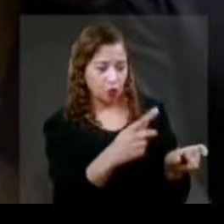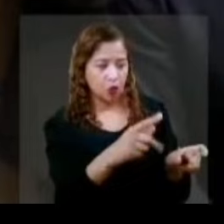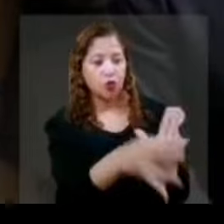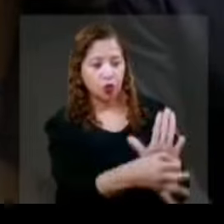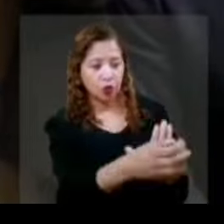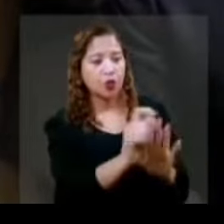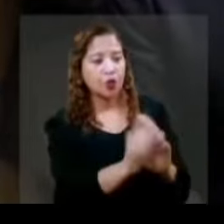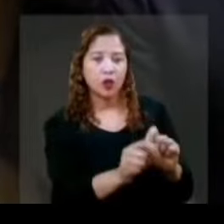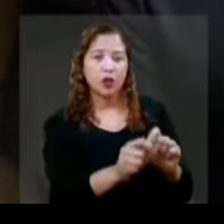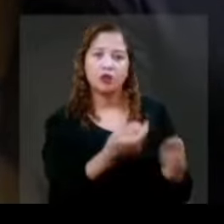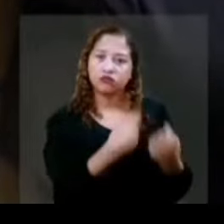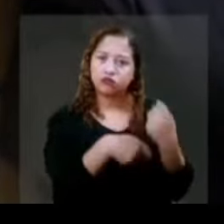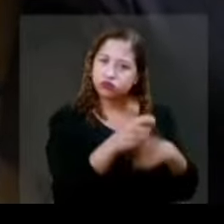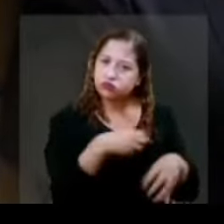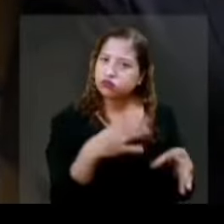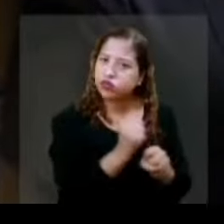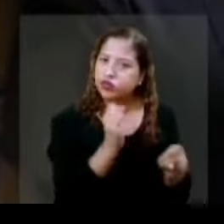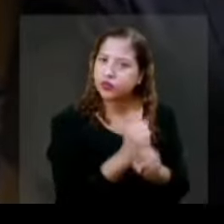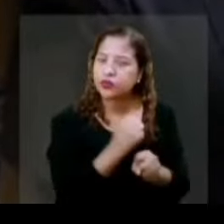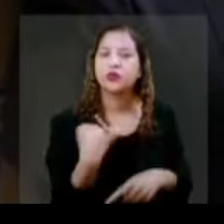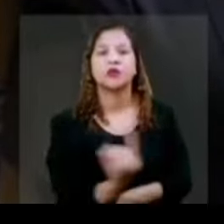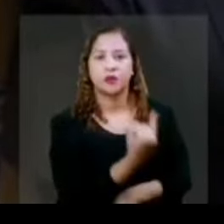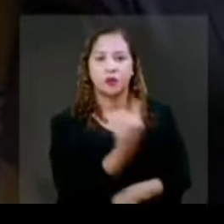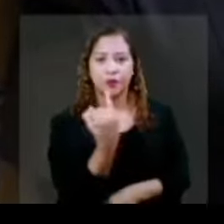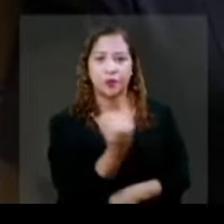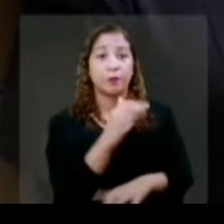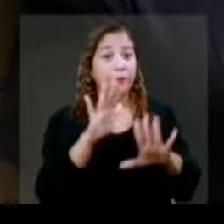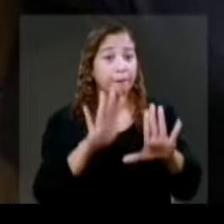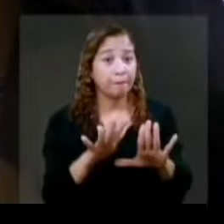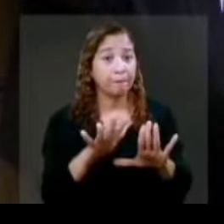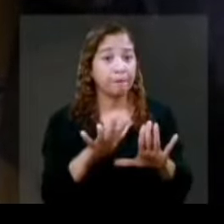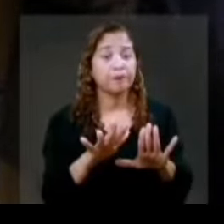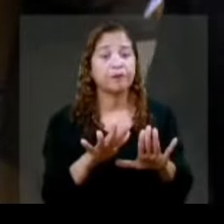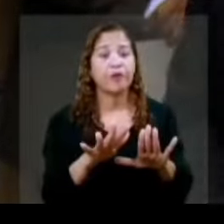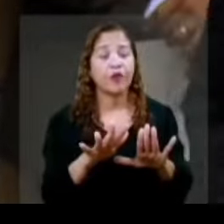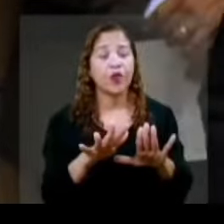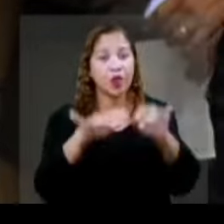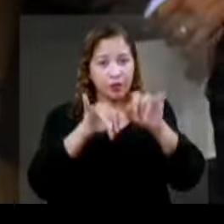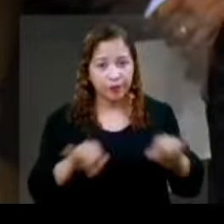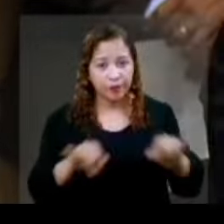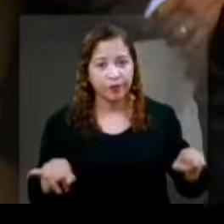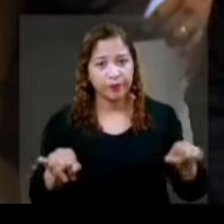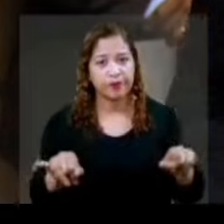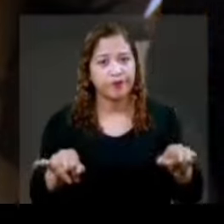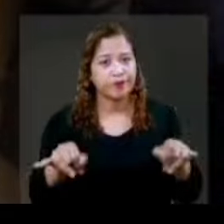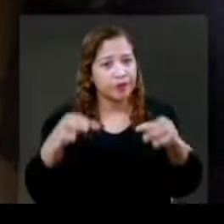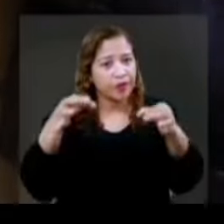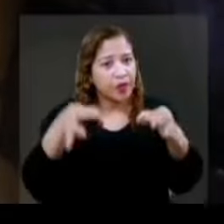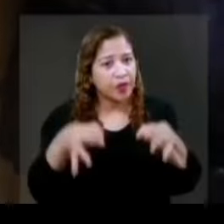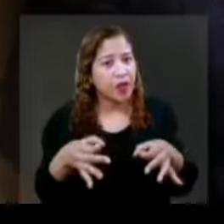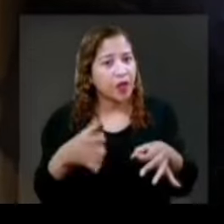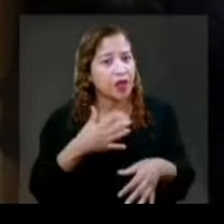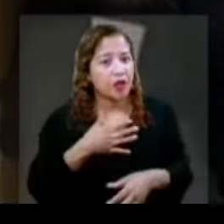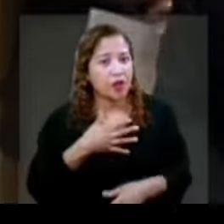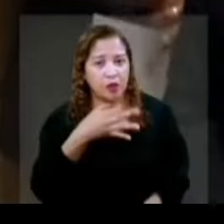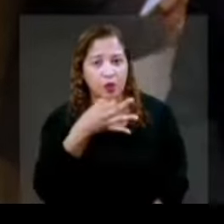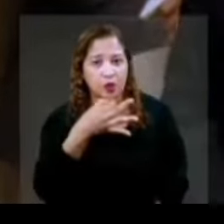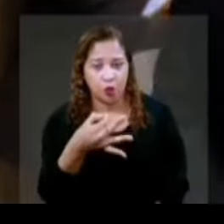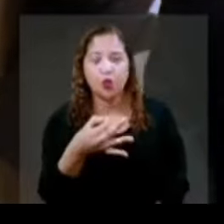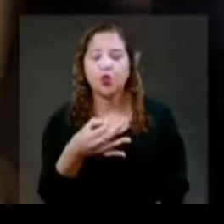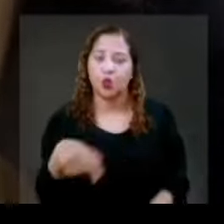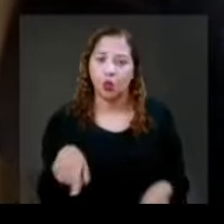números importantes. Agora, deixar claro aqui a minha posição aqui, sendo vice-presidente também de futebol do